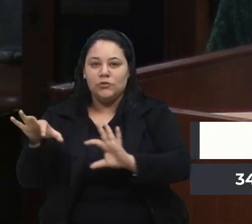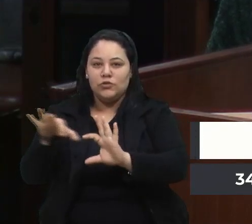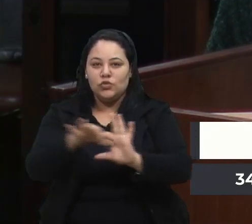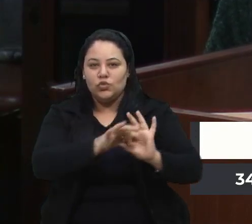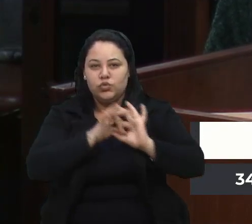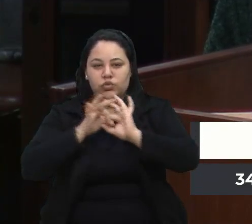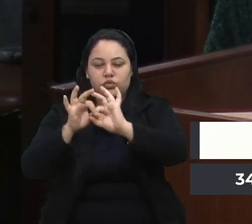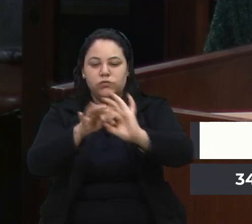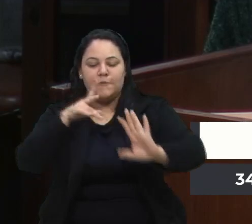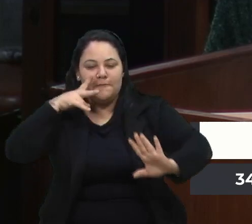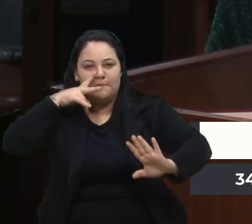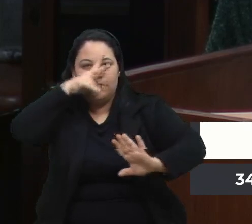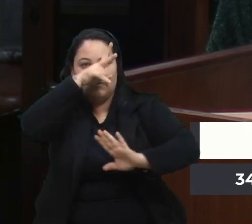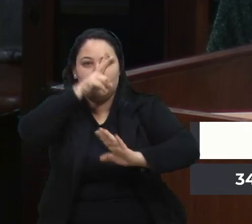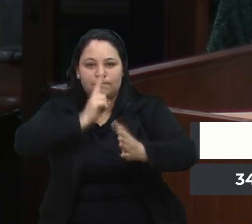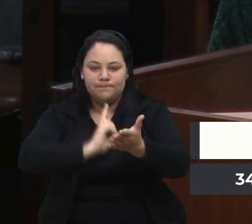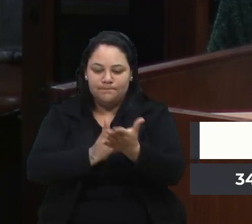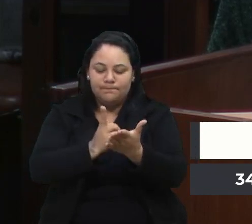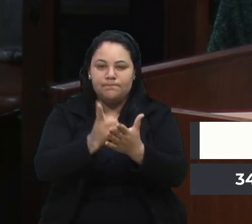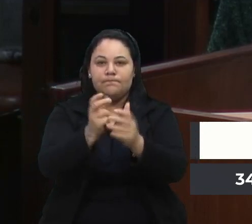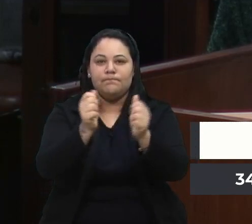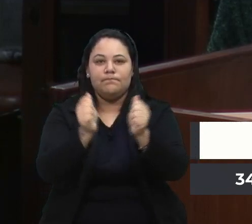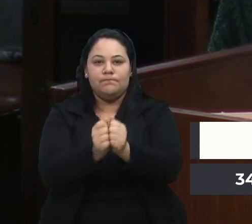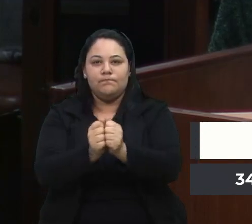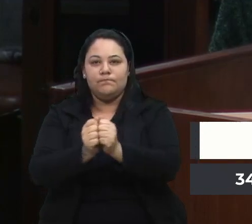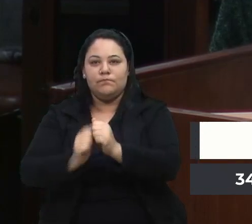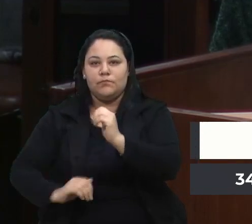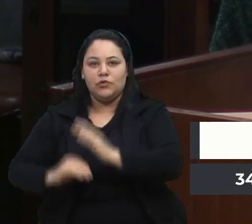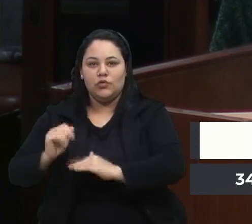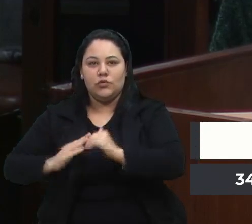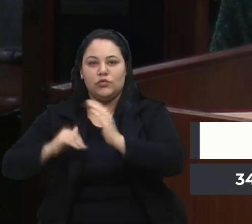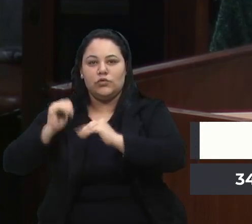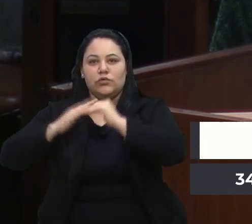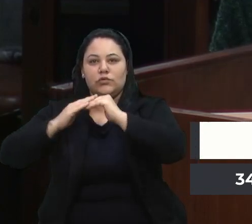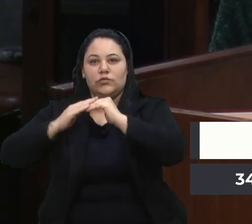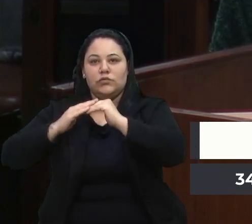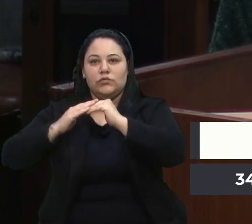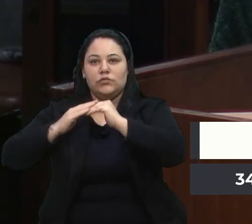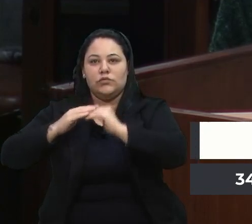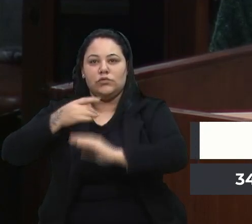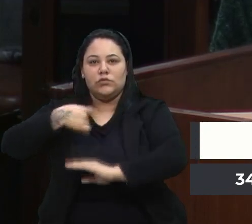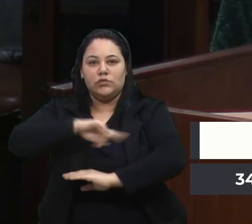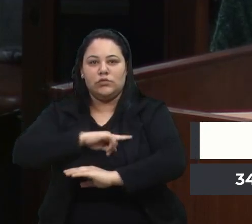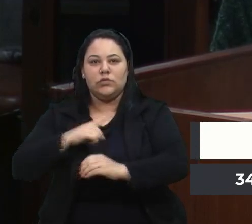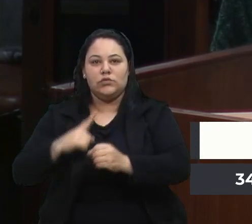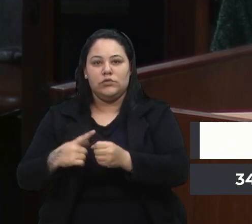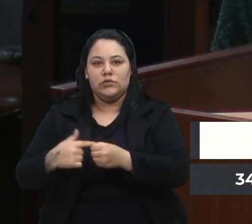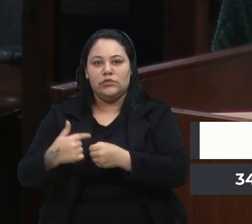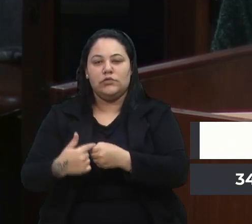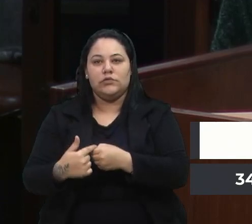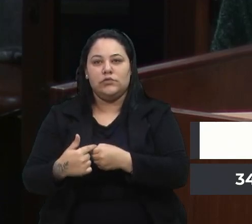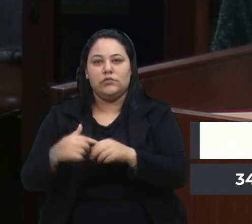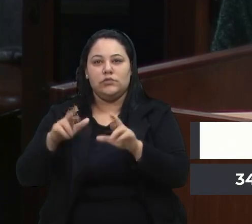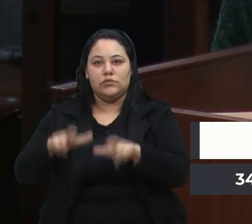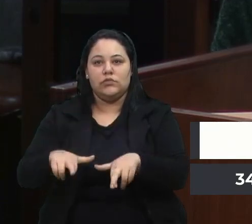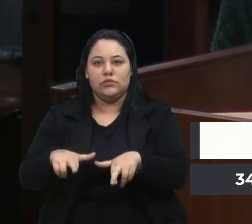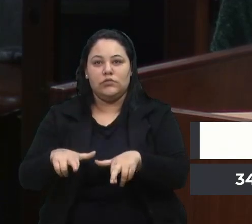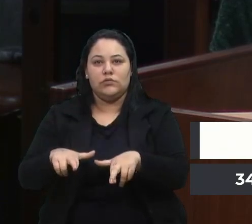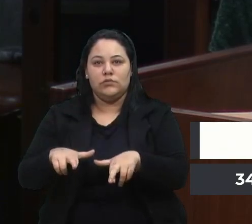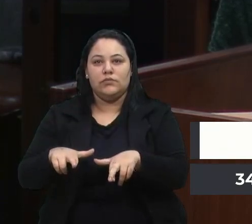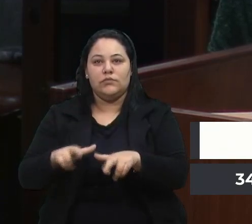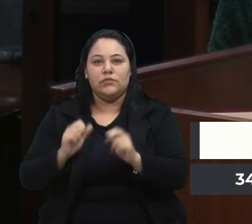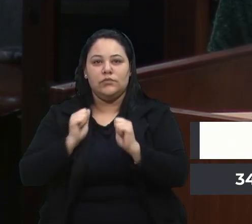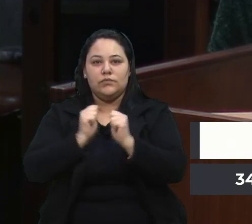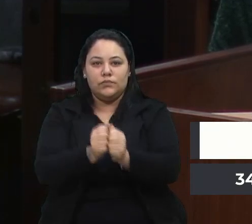forças para permanecer juntos, construir e reconstruir a nossa cidade e a nossa região. Juntos somos